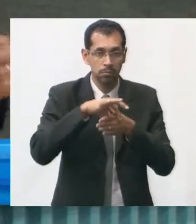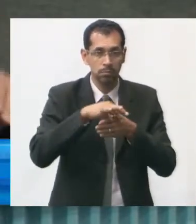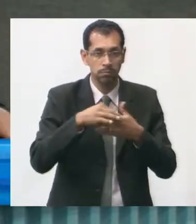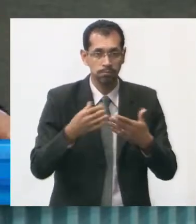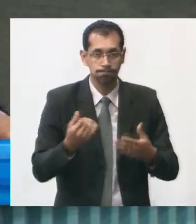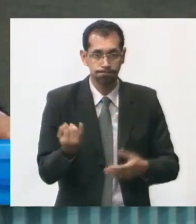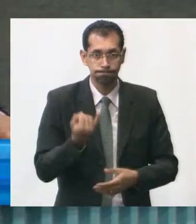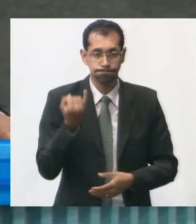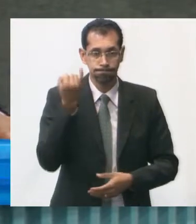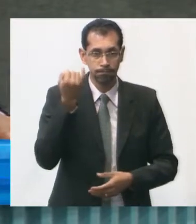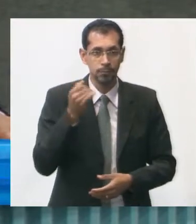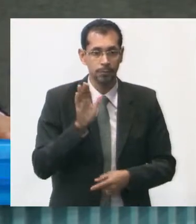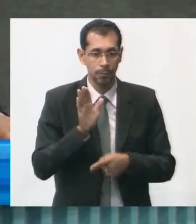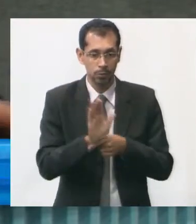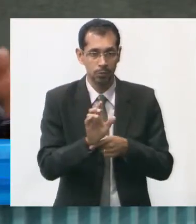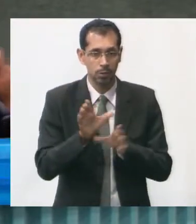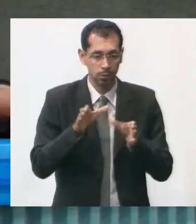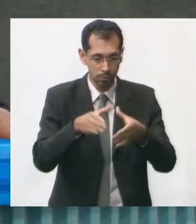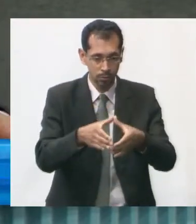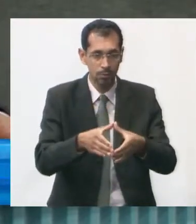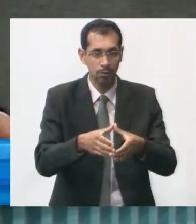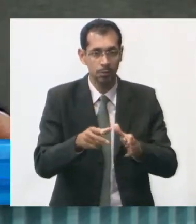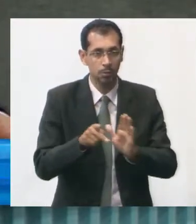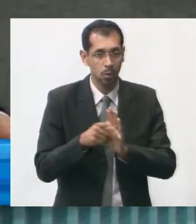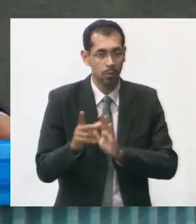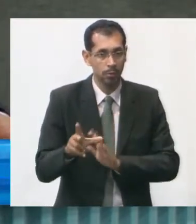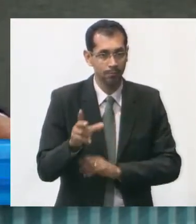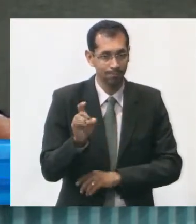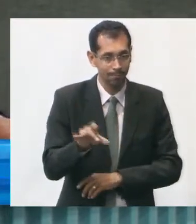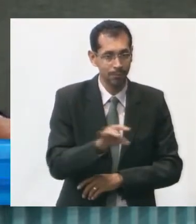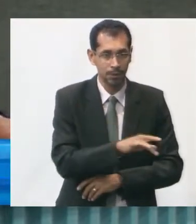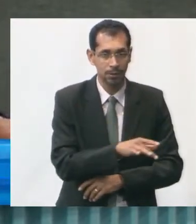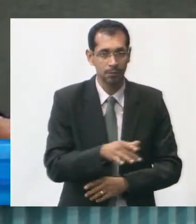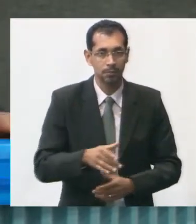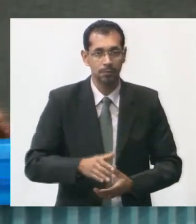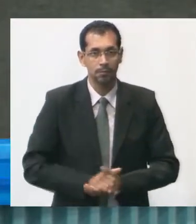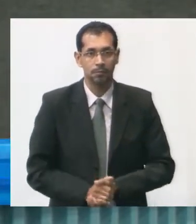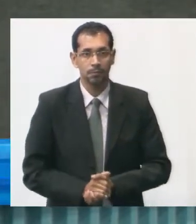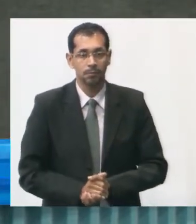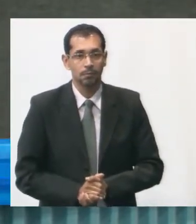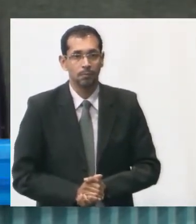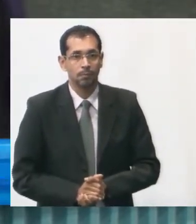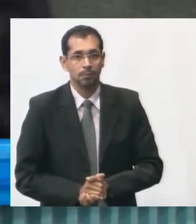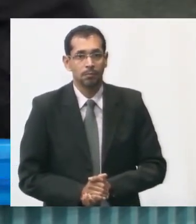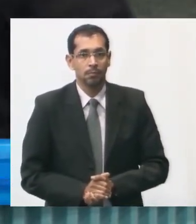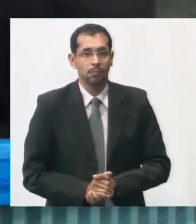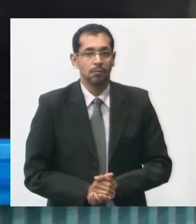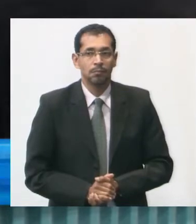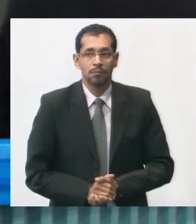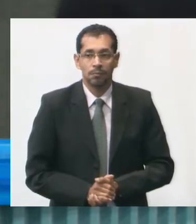prol daquela comunidade. Então, fica aqui registrado nesse momento.